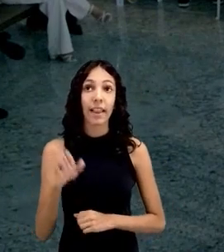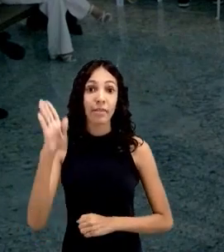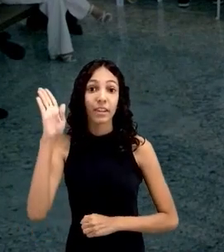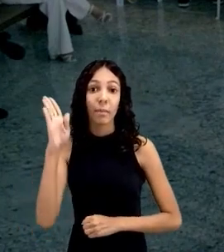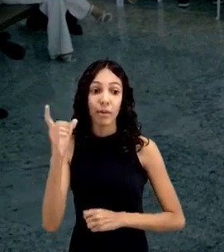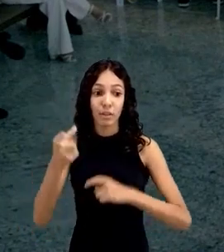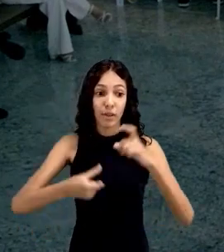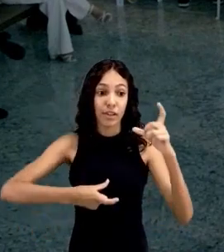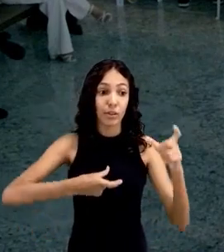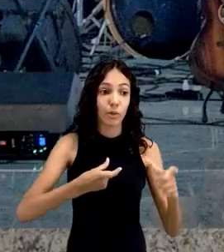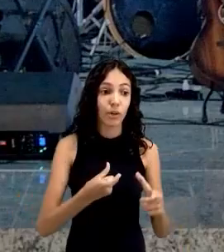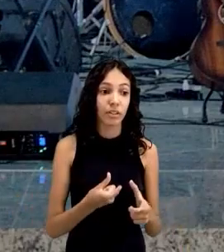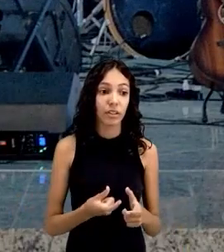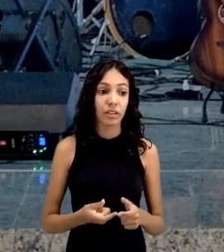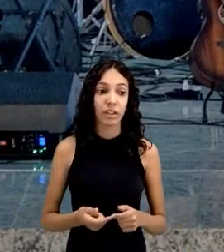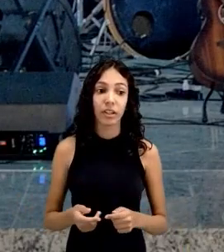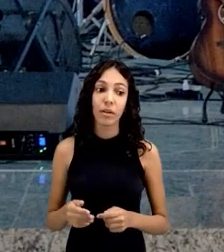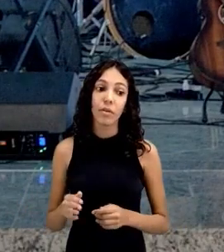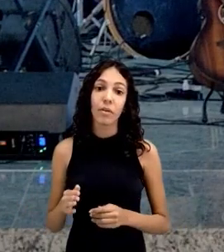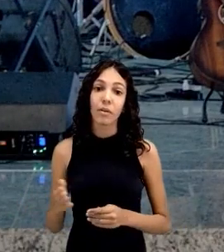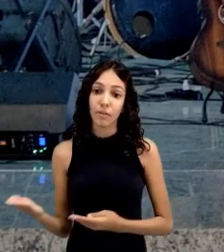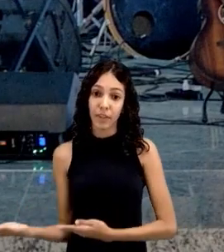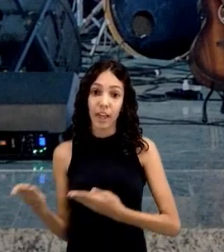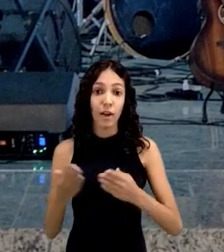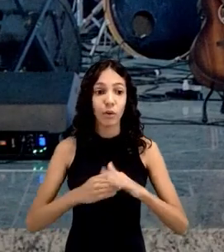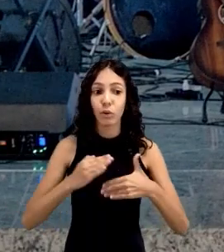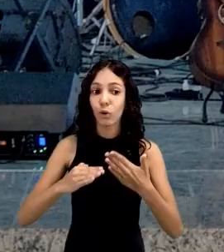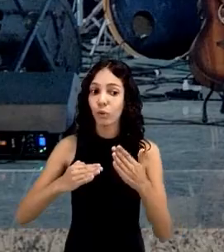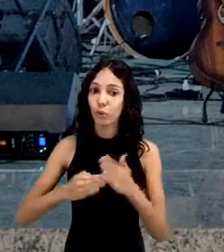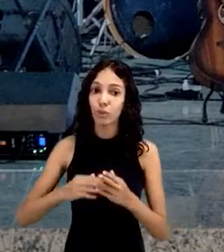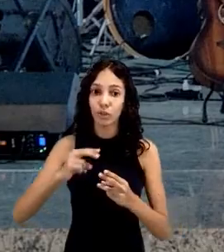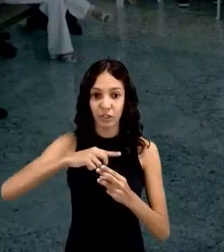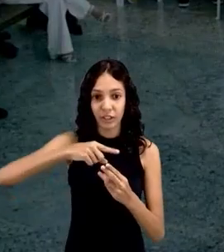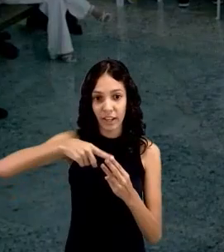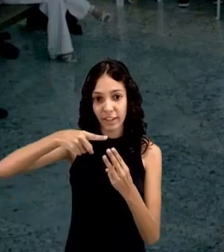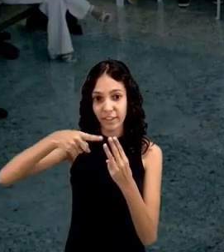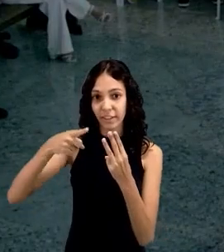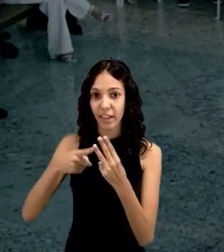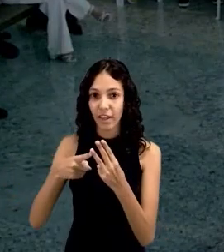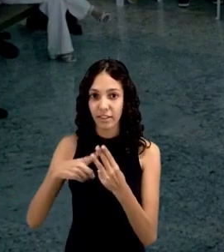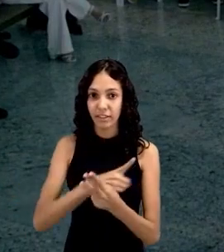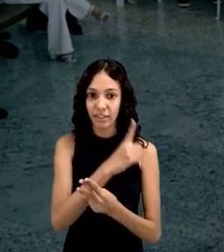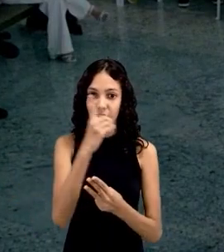Tem muita gente que não veio todos, né? Certo. Quem não veio para nenhum? Levanta a mão.